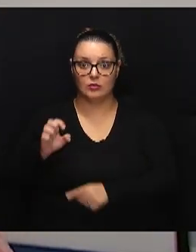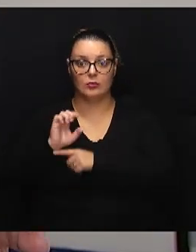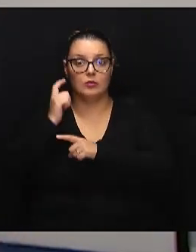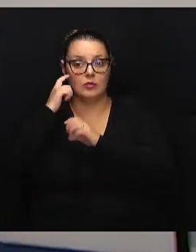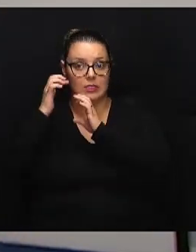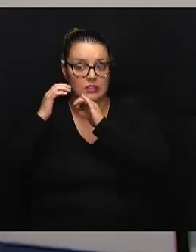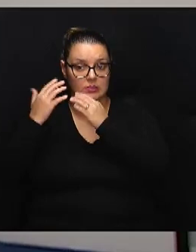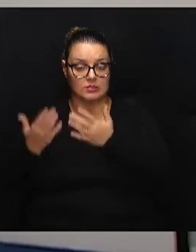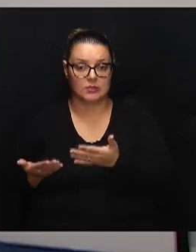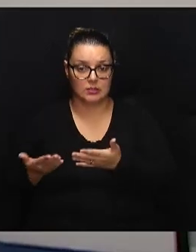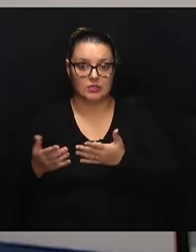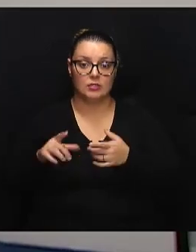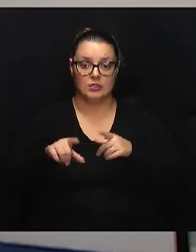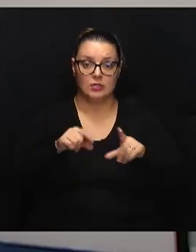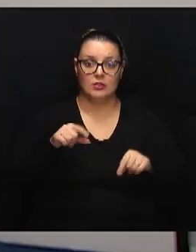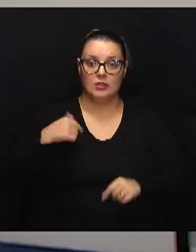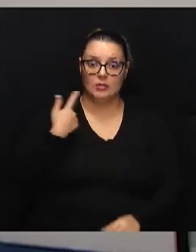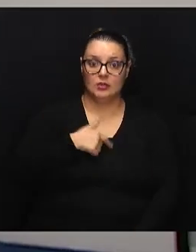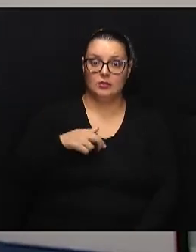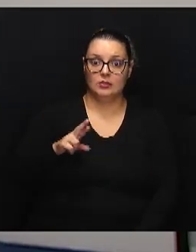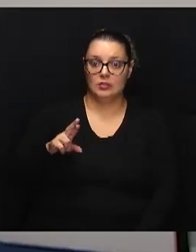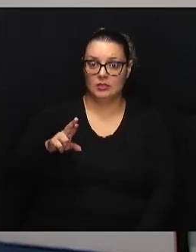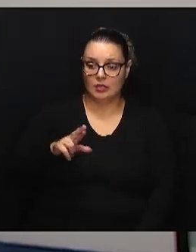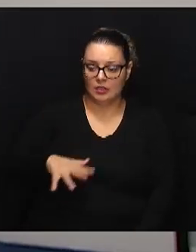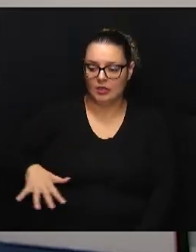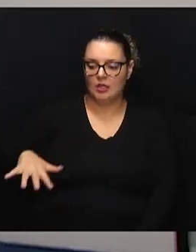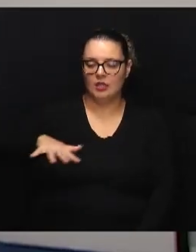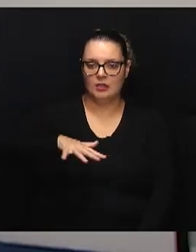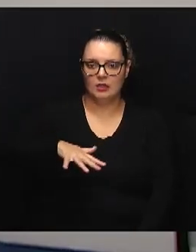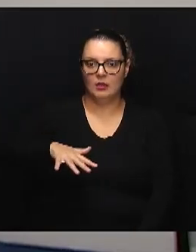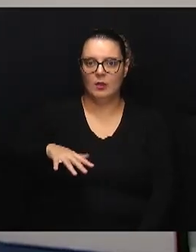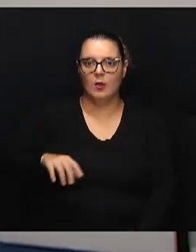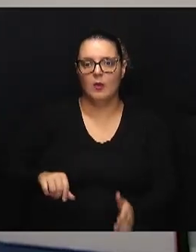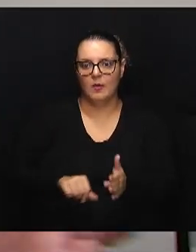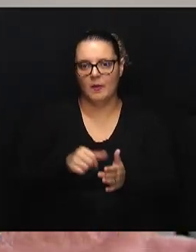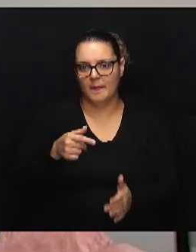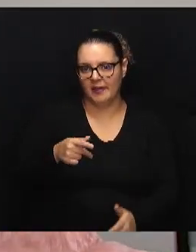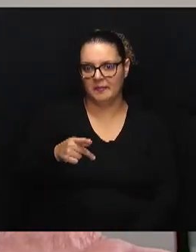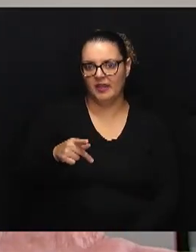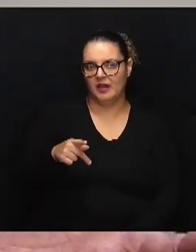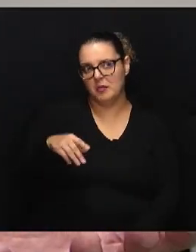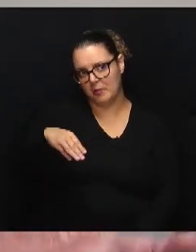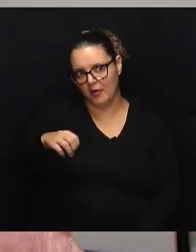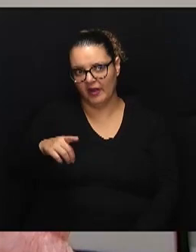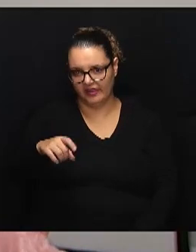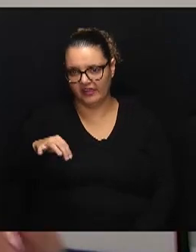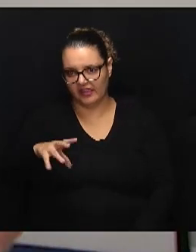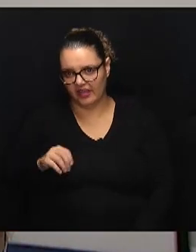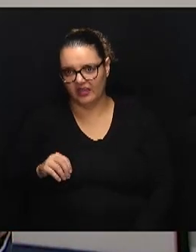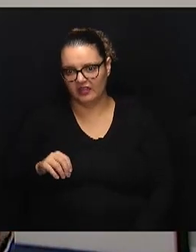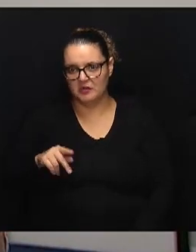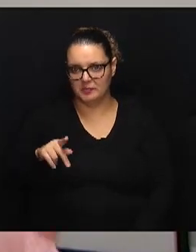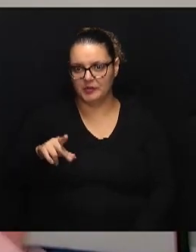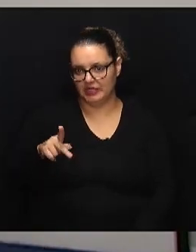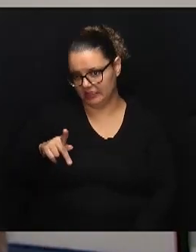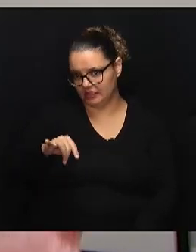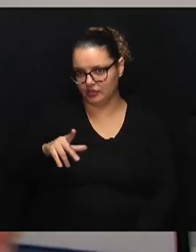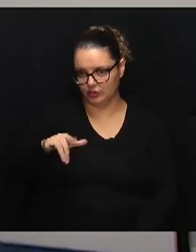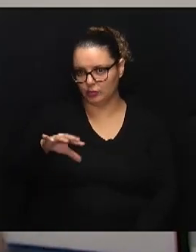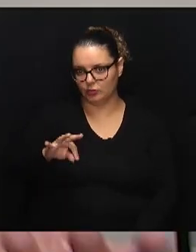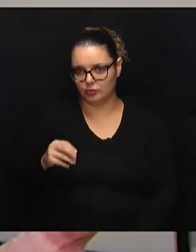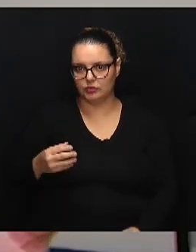isso e escolher a nossa região como piloto, significa que nós oferecemos